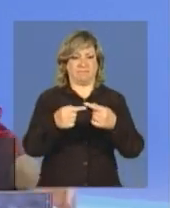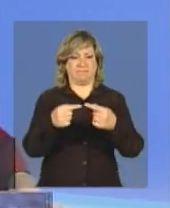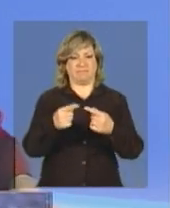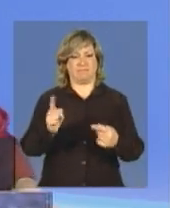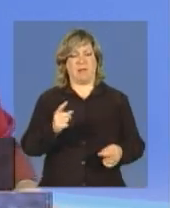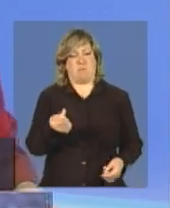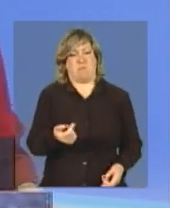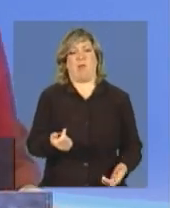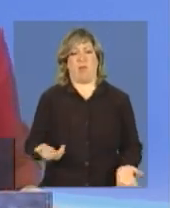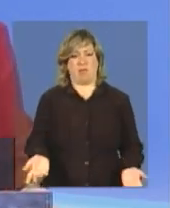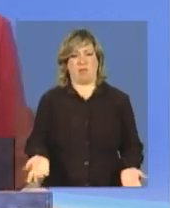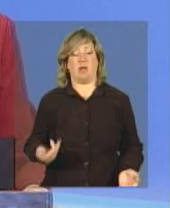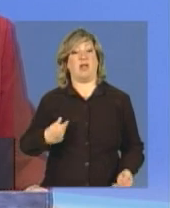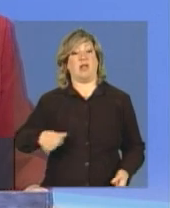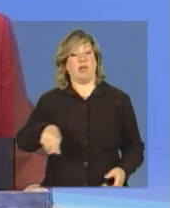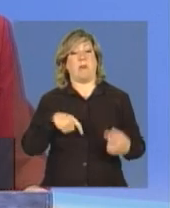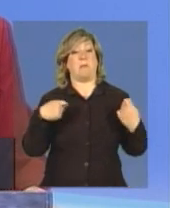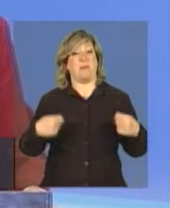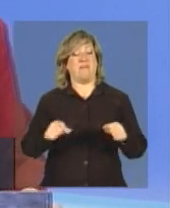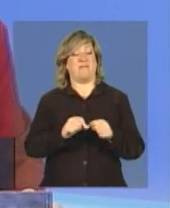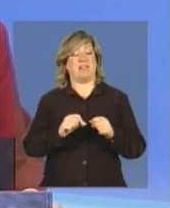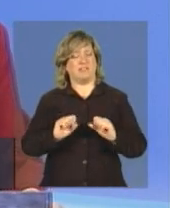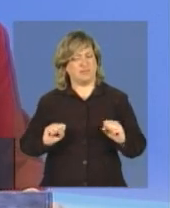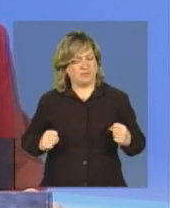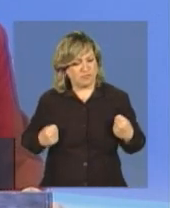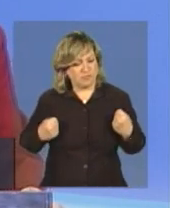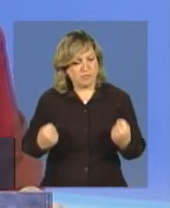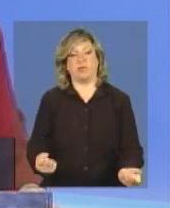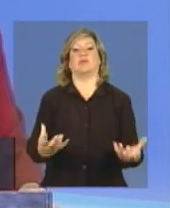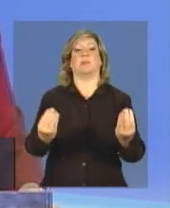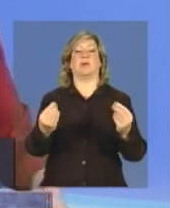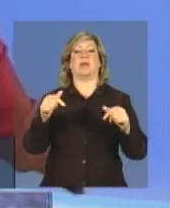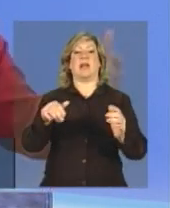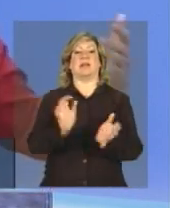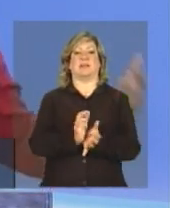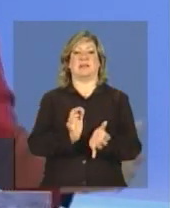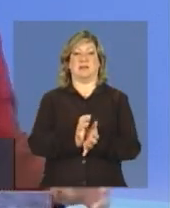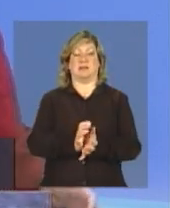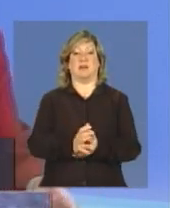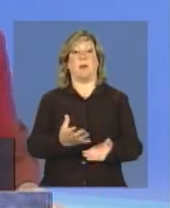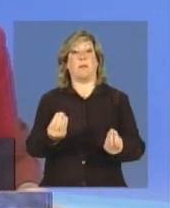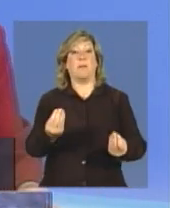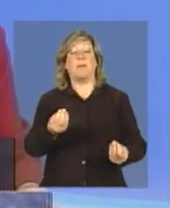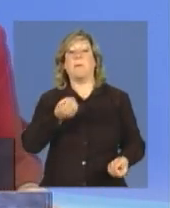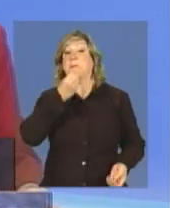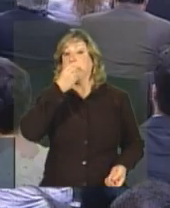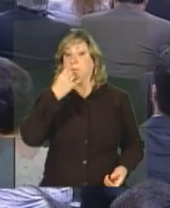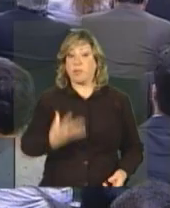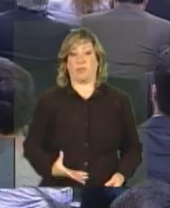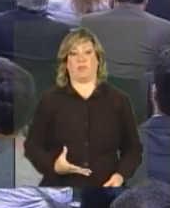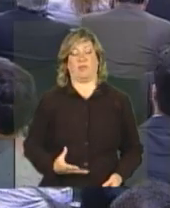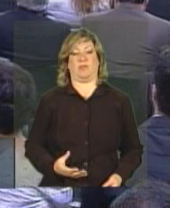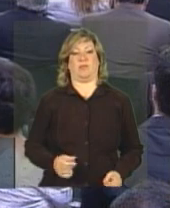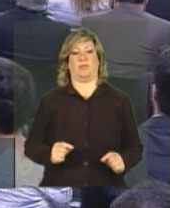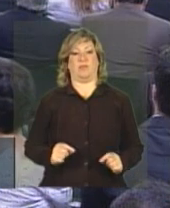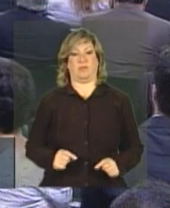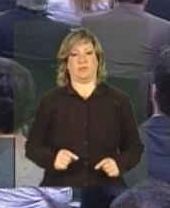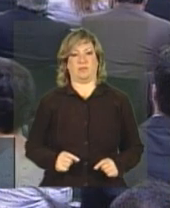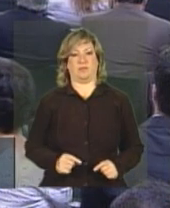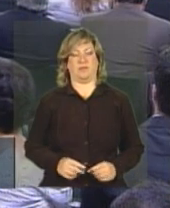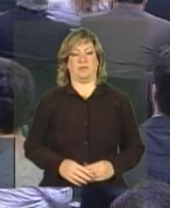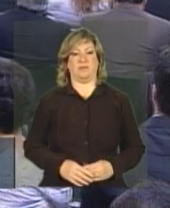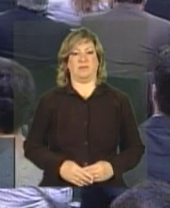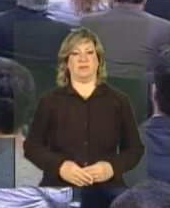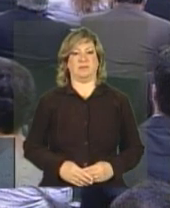Nós temos que fazer um grande esforço nessa área. Foi muito oportuno que